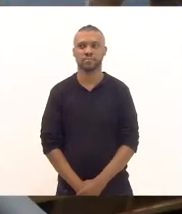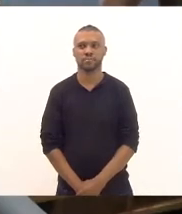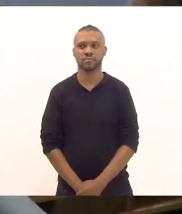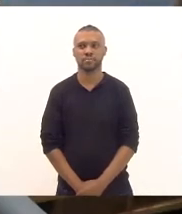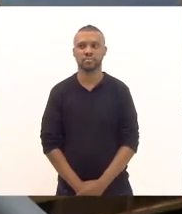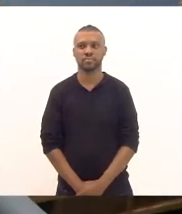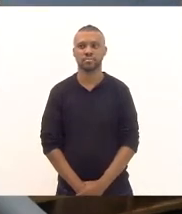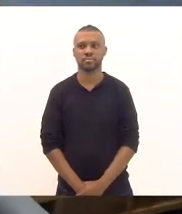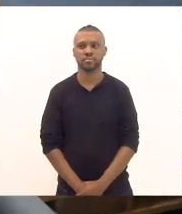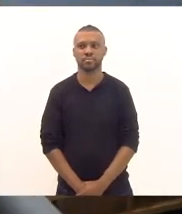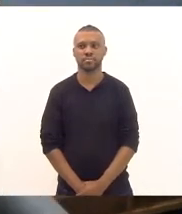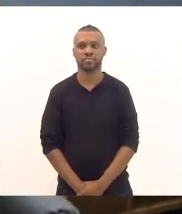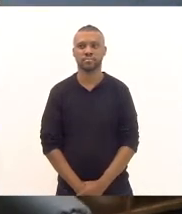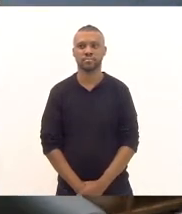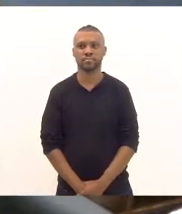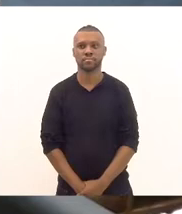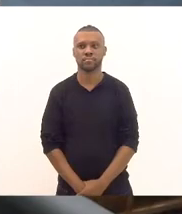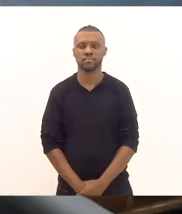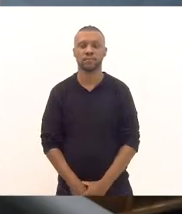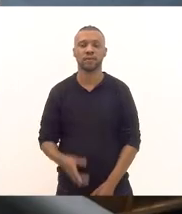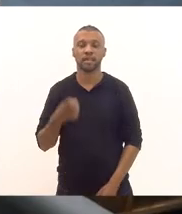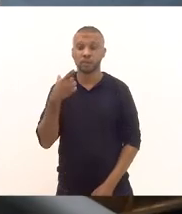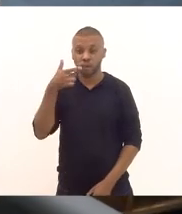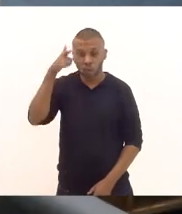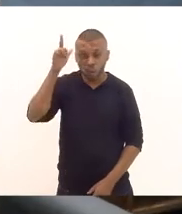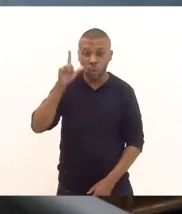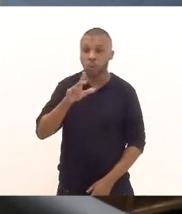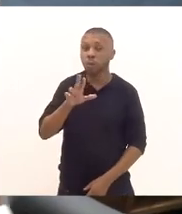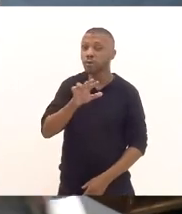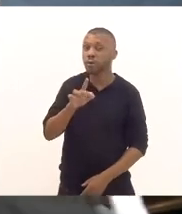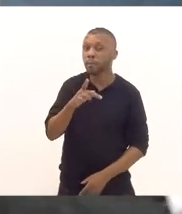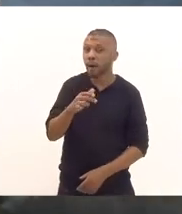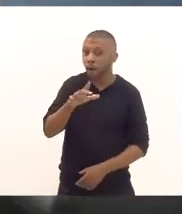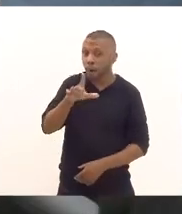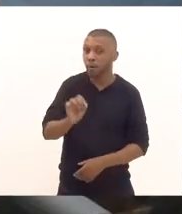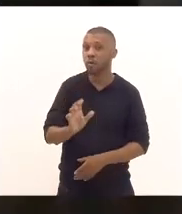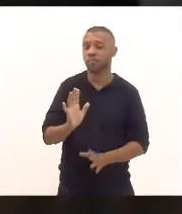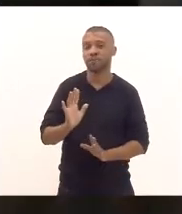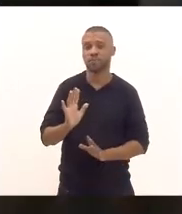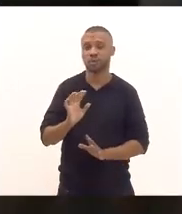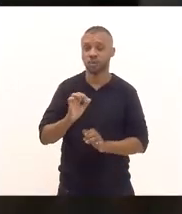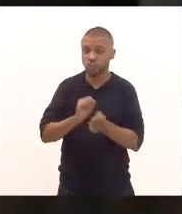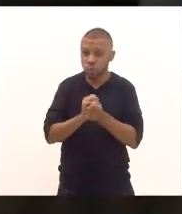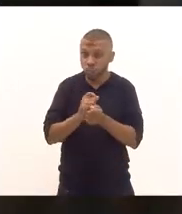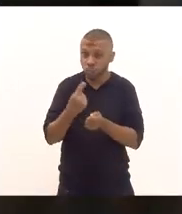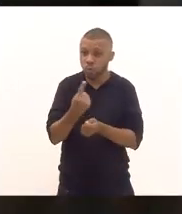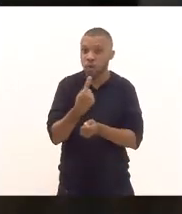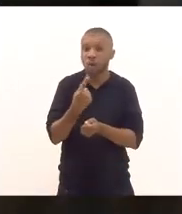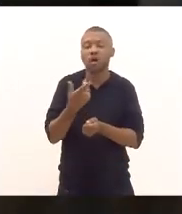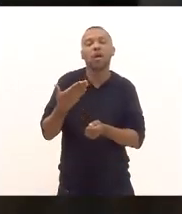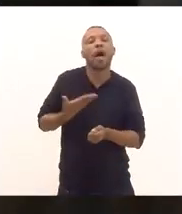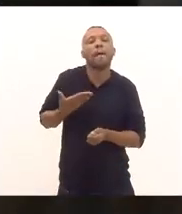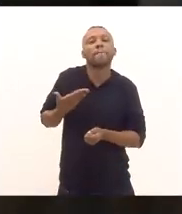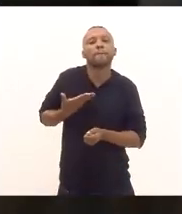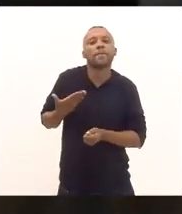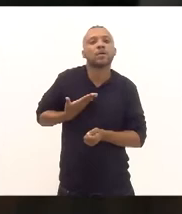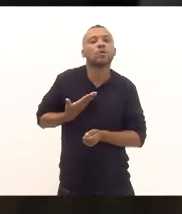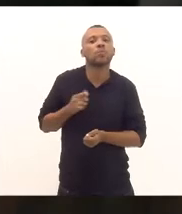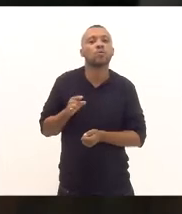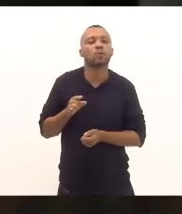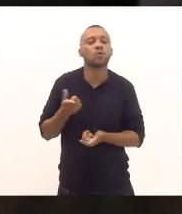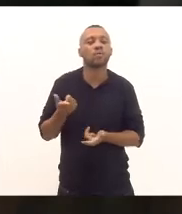E aí o Deputado Luiz Paulo está está com dois também aqui o nosso amigo